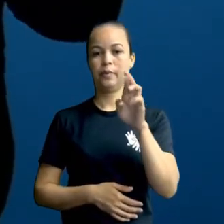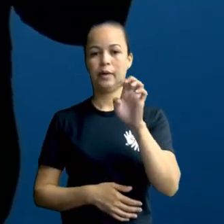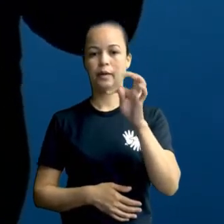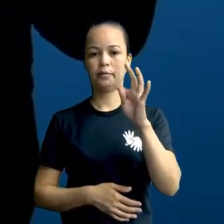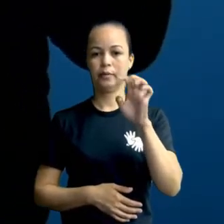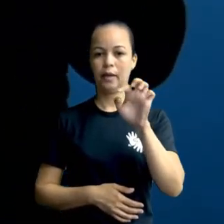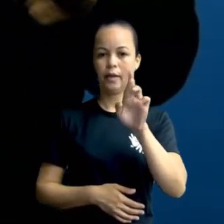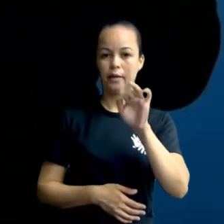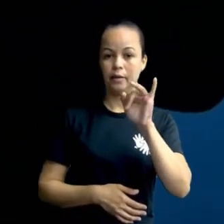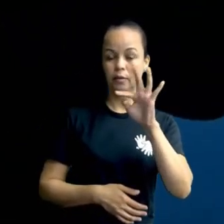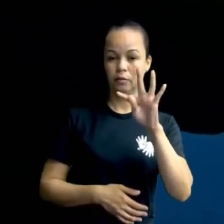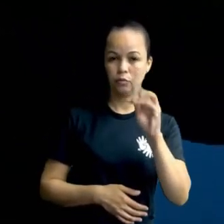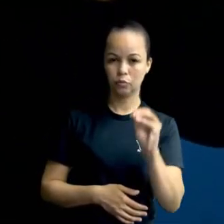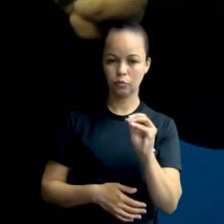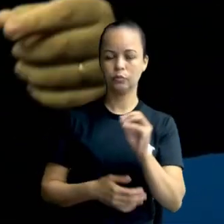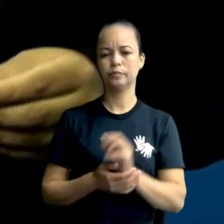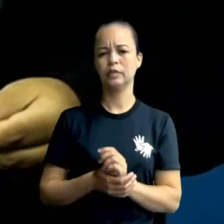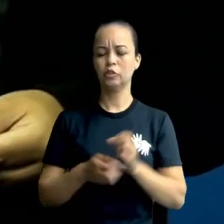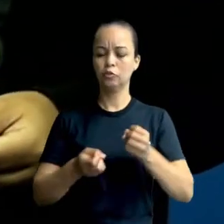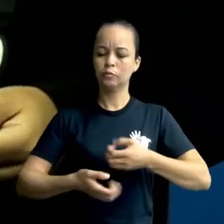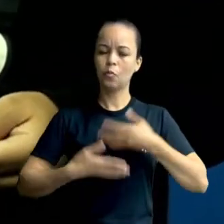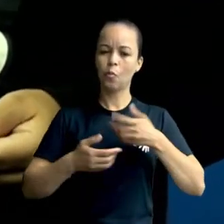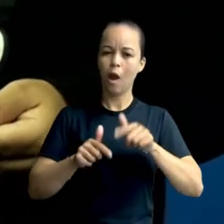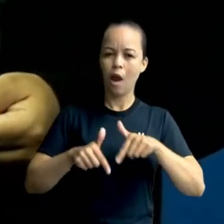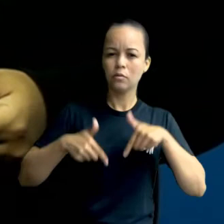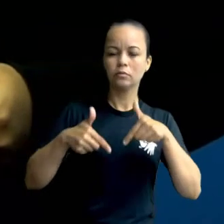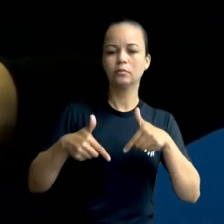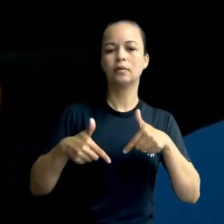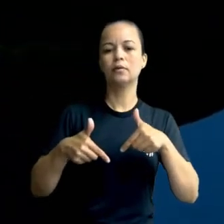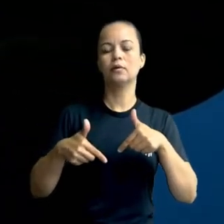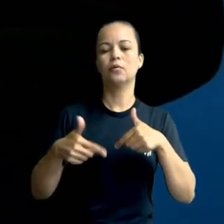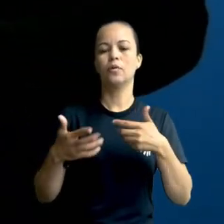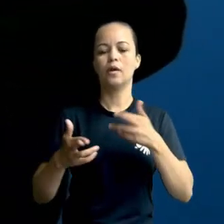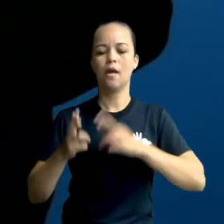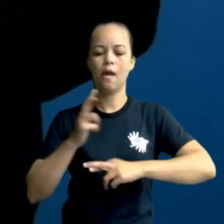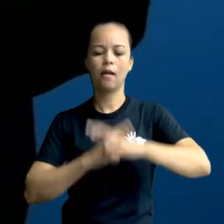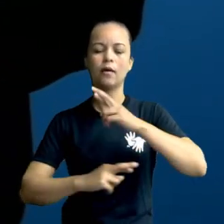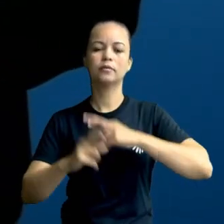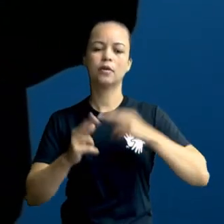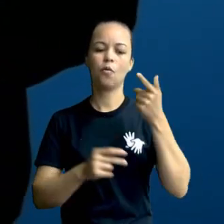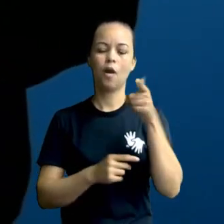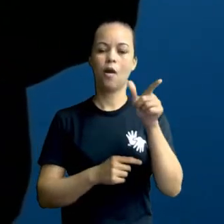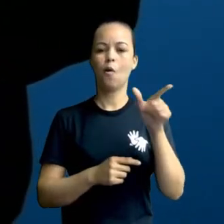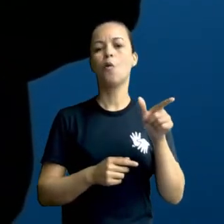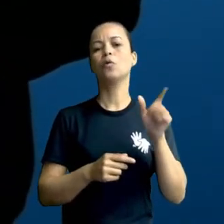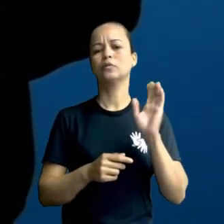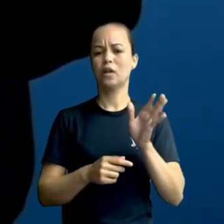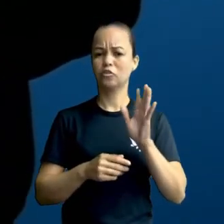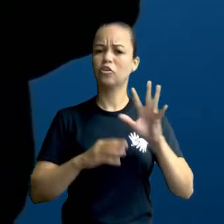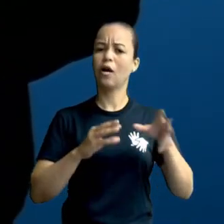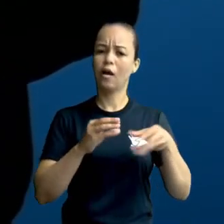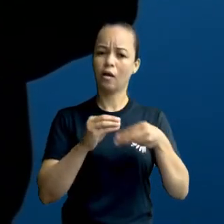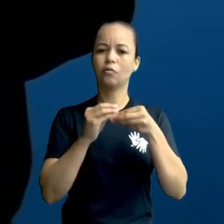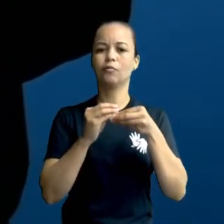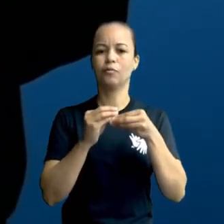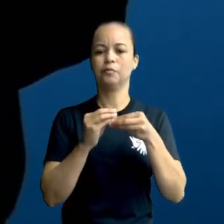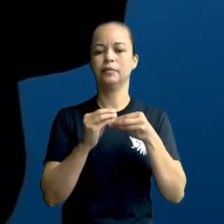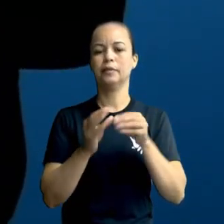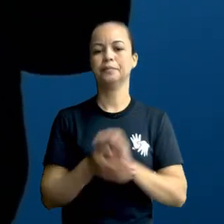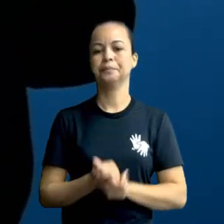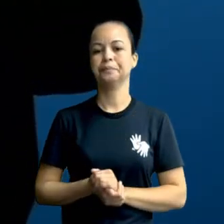bom? Exprime uma ação em relação a outra já